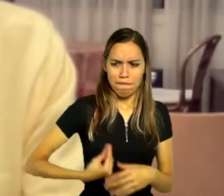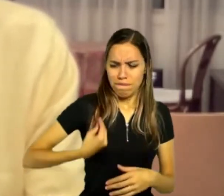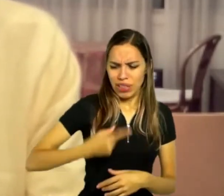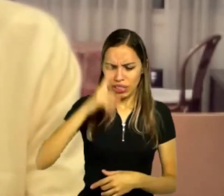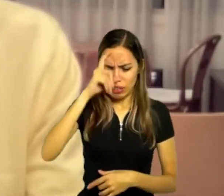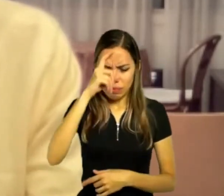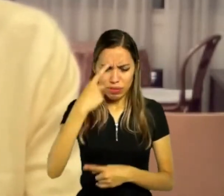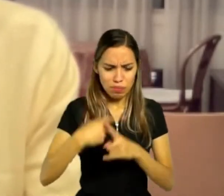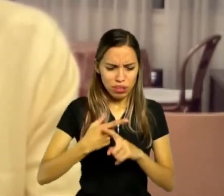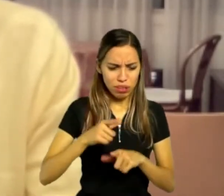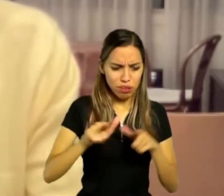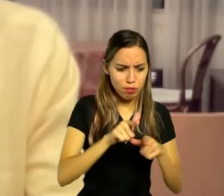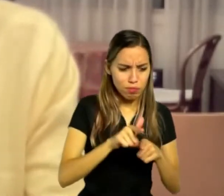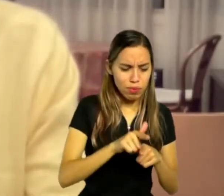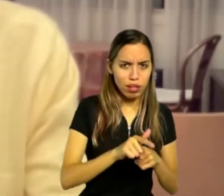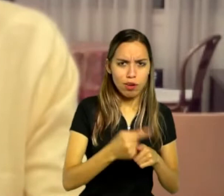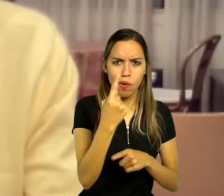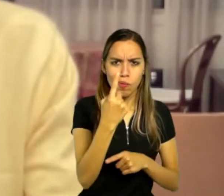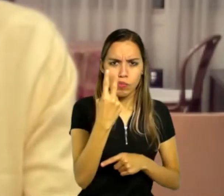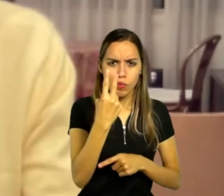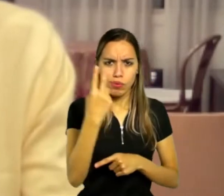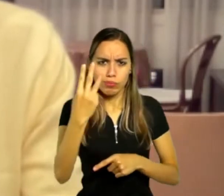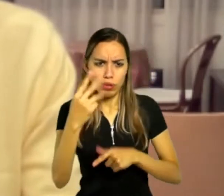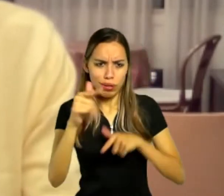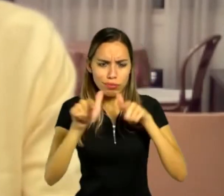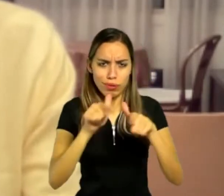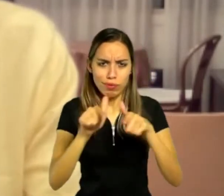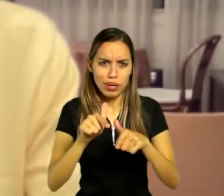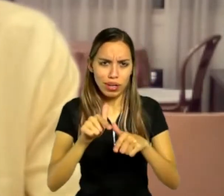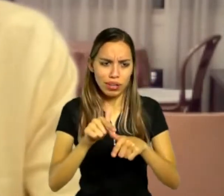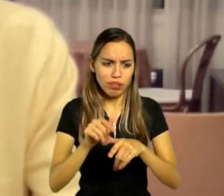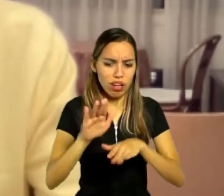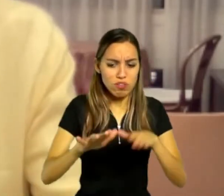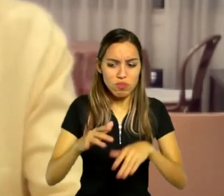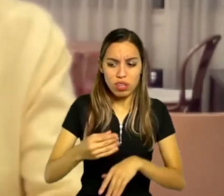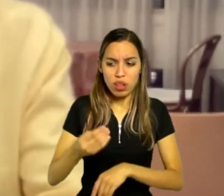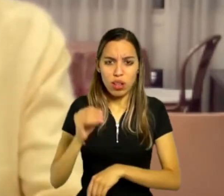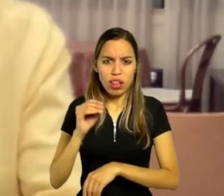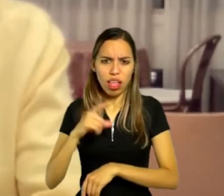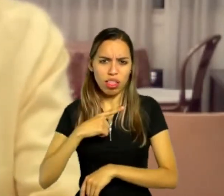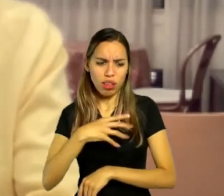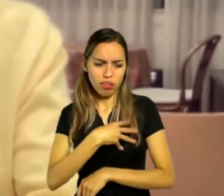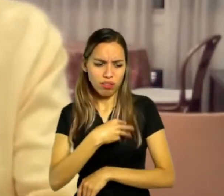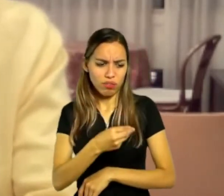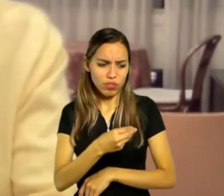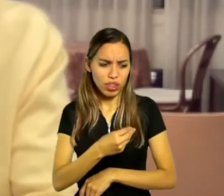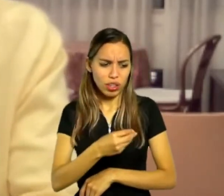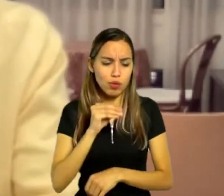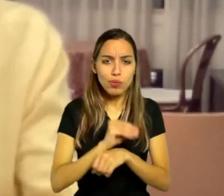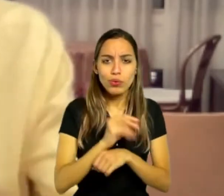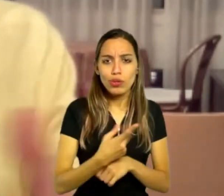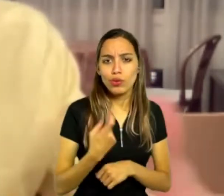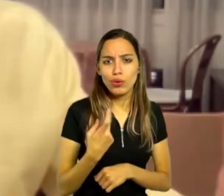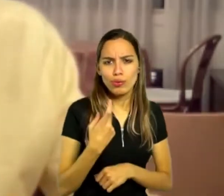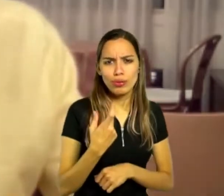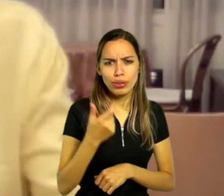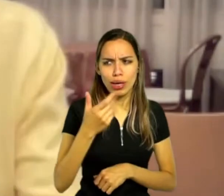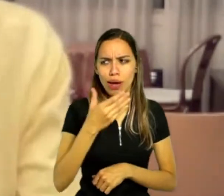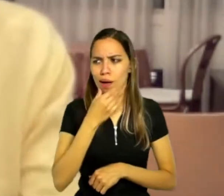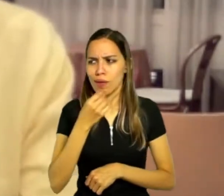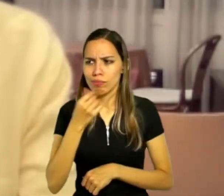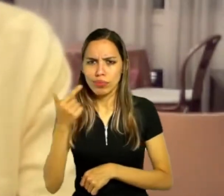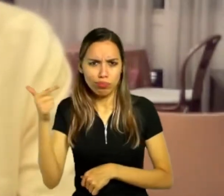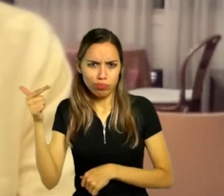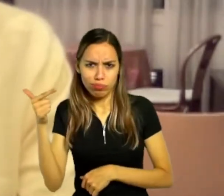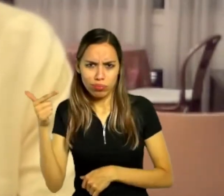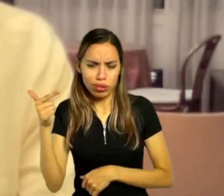empregos. Grande parte delas cuida de filhos sozinhas. Aliás, o que nós temos hoje de mulheres que